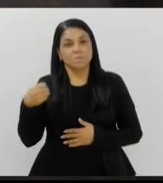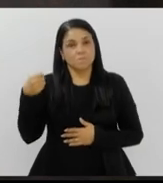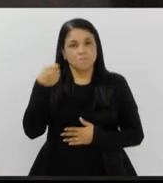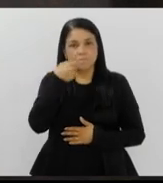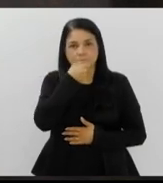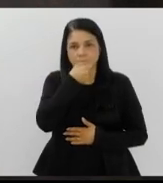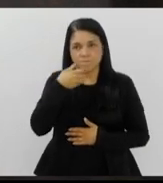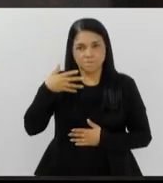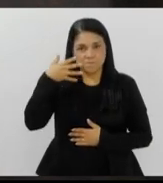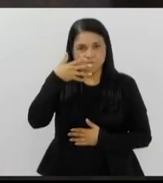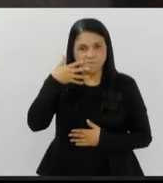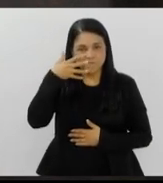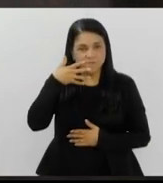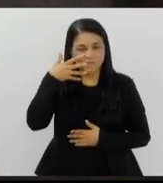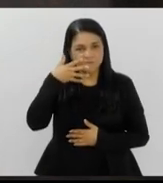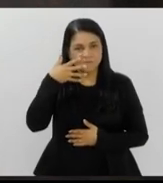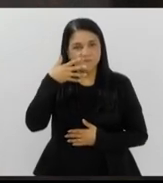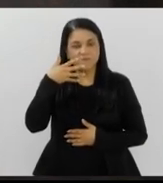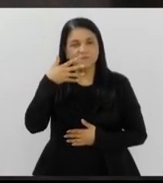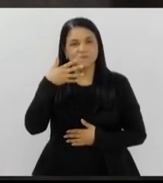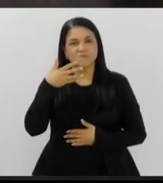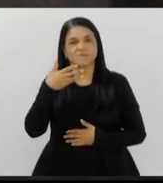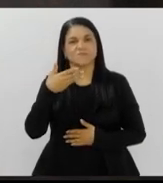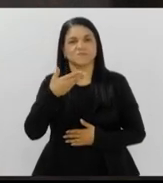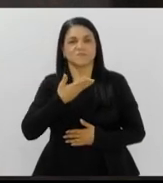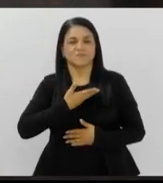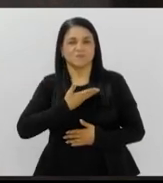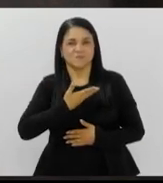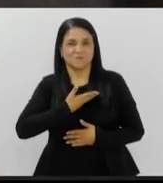agora ao nosso querido